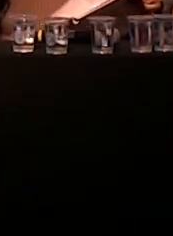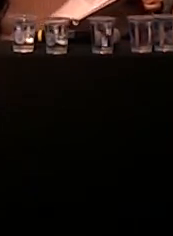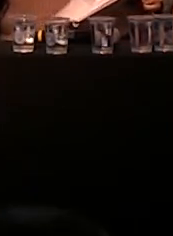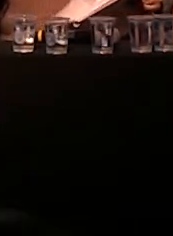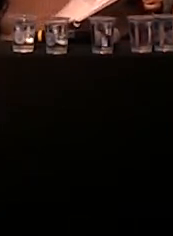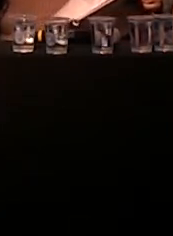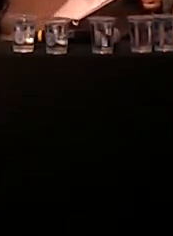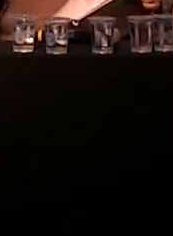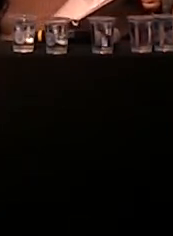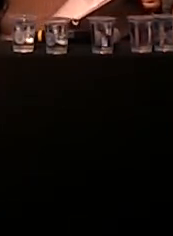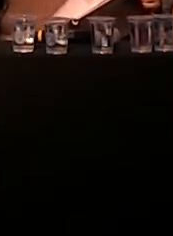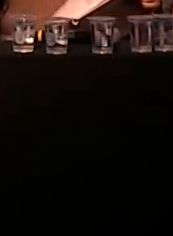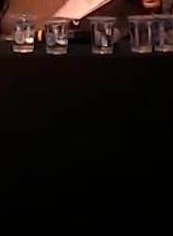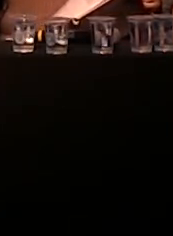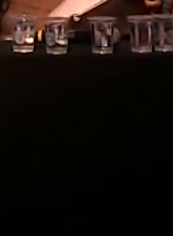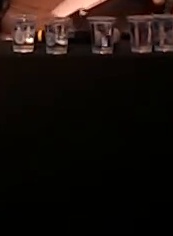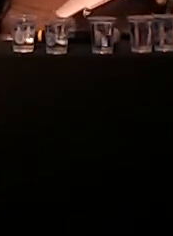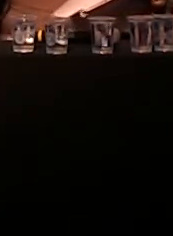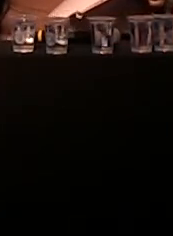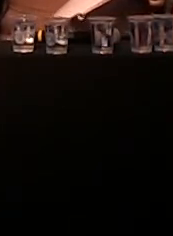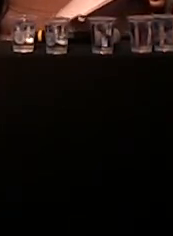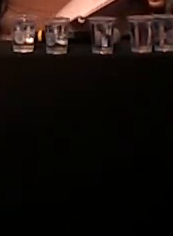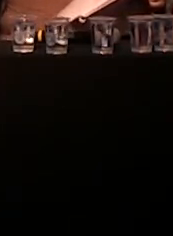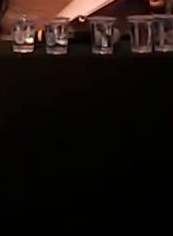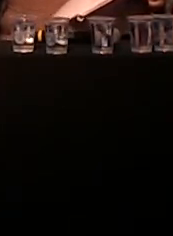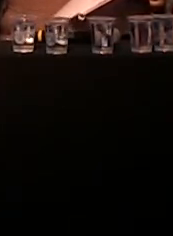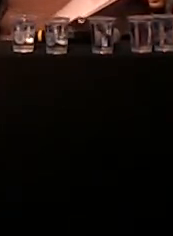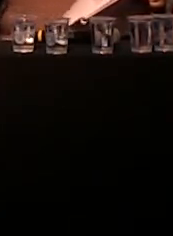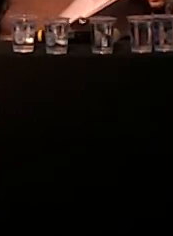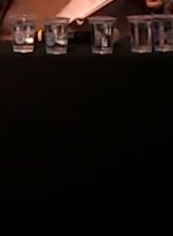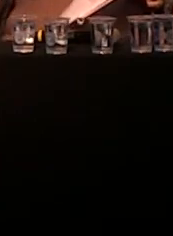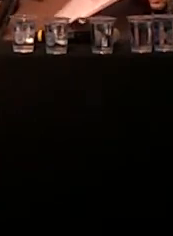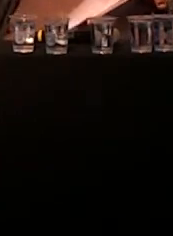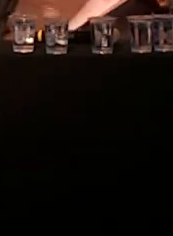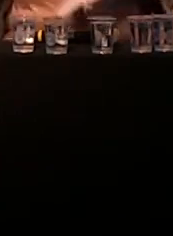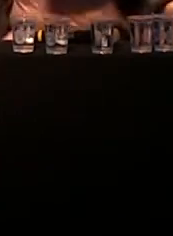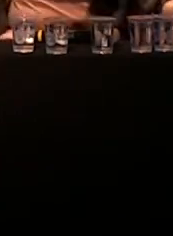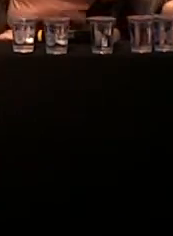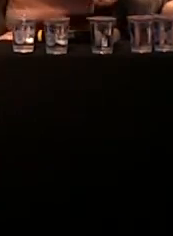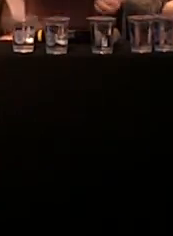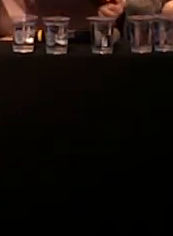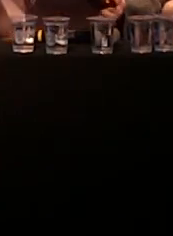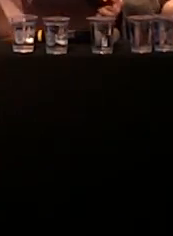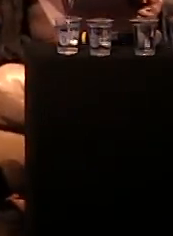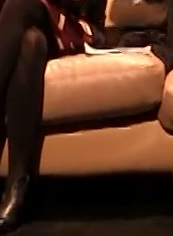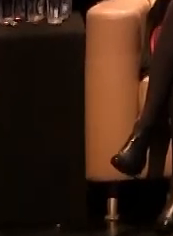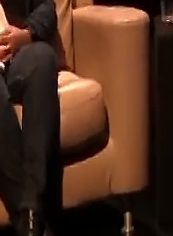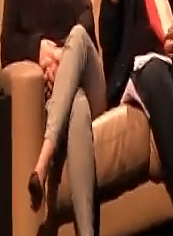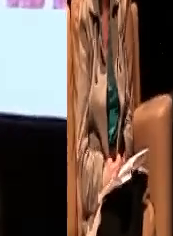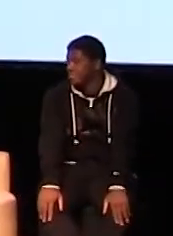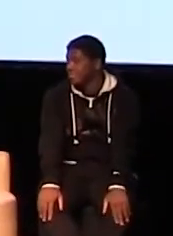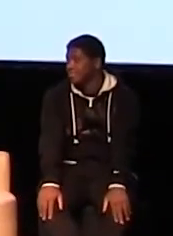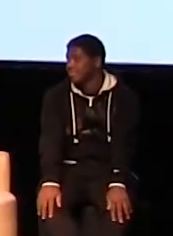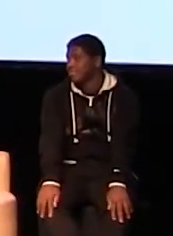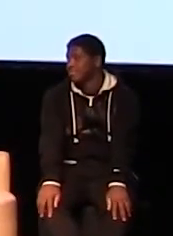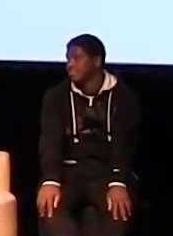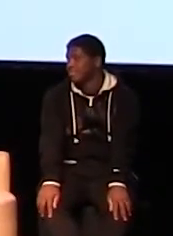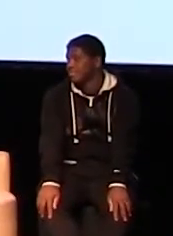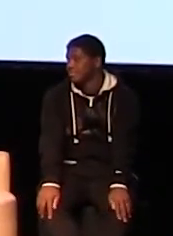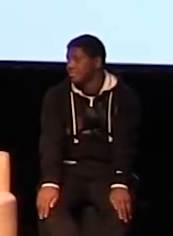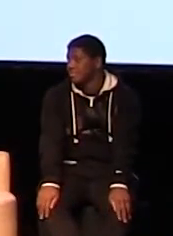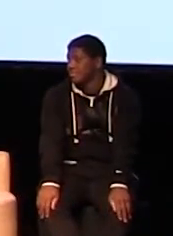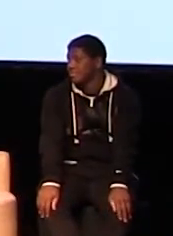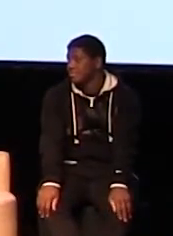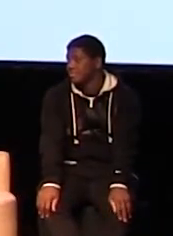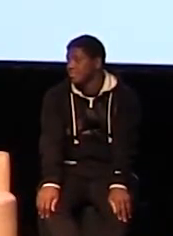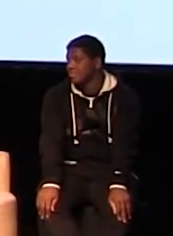são essas. Né? Estou curiosa para saber como é que foi isso. É isso, gente. É, bom, eu